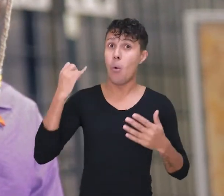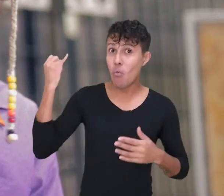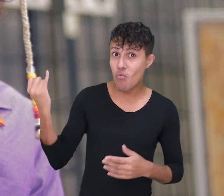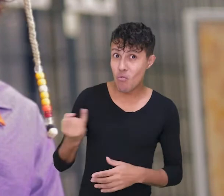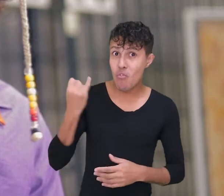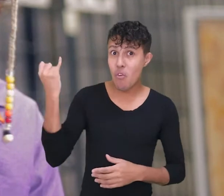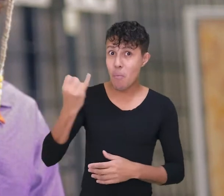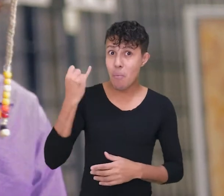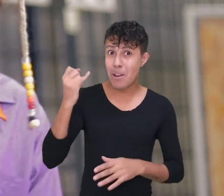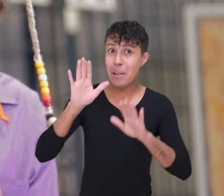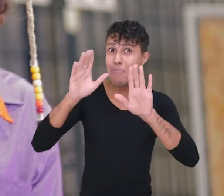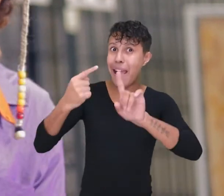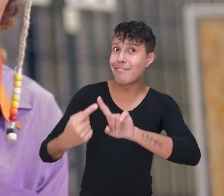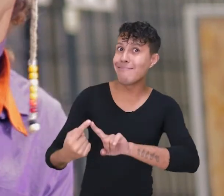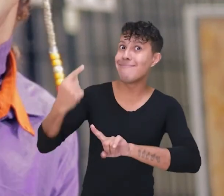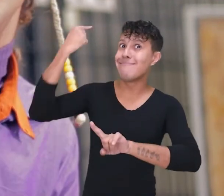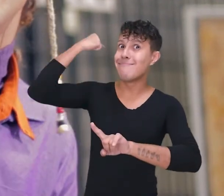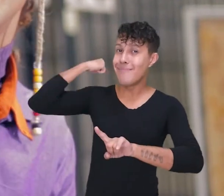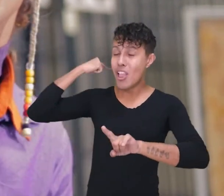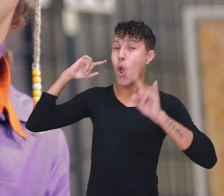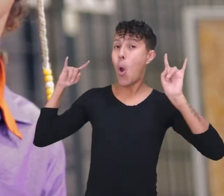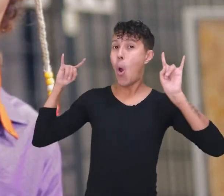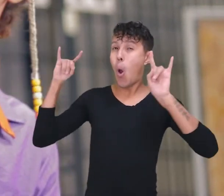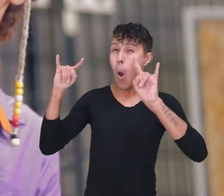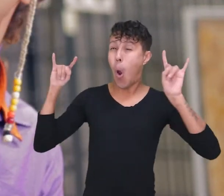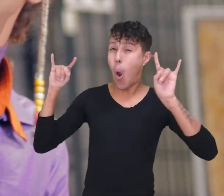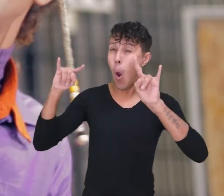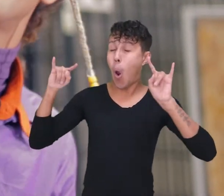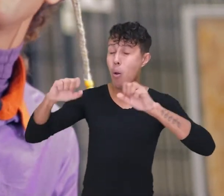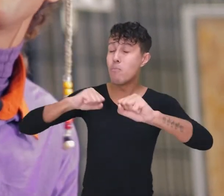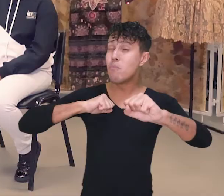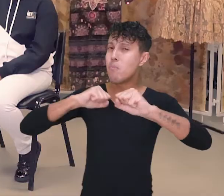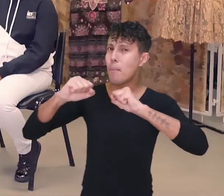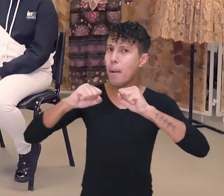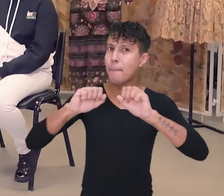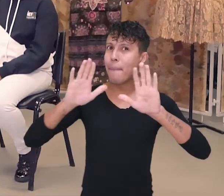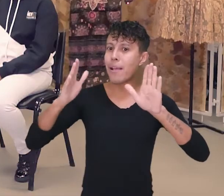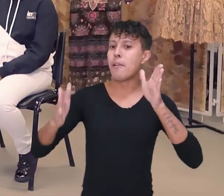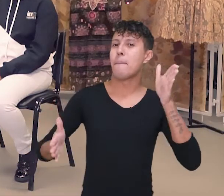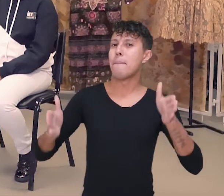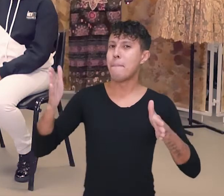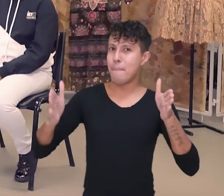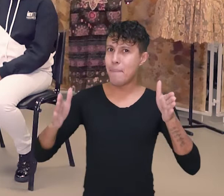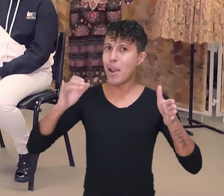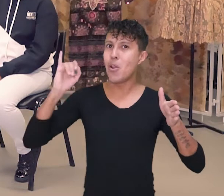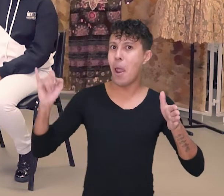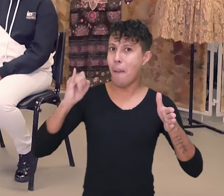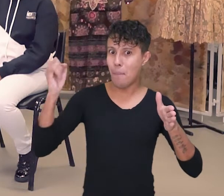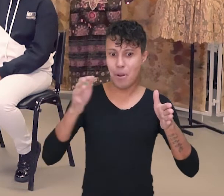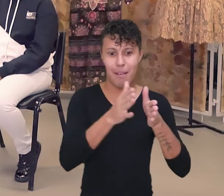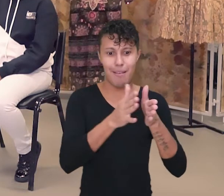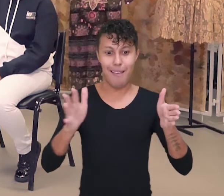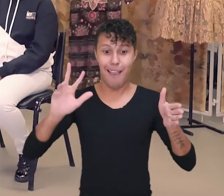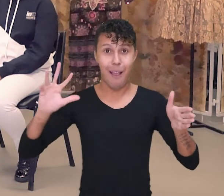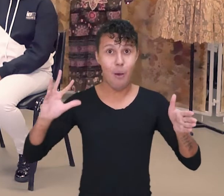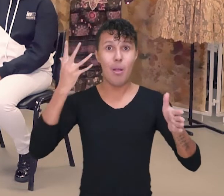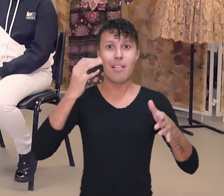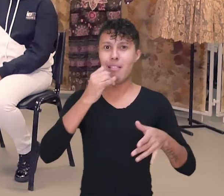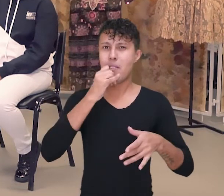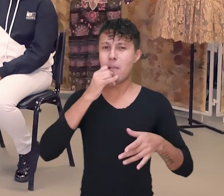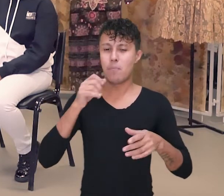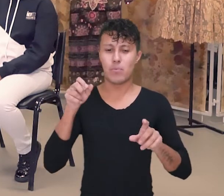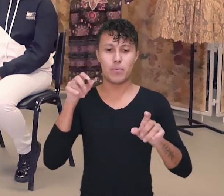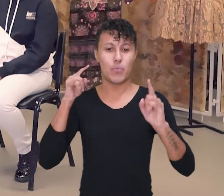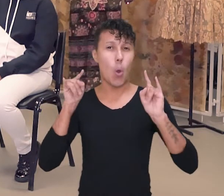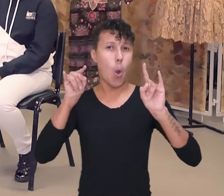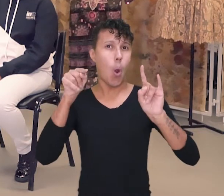muito importante para a época que os movimentos eles são importantes na época que eles acontecem, né? Então se a gente vê o